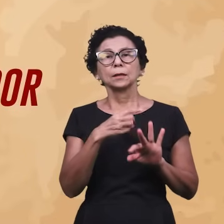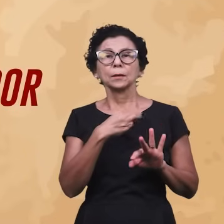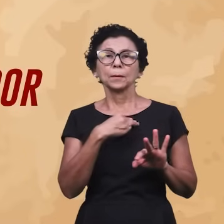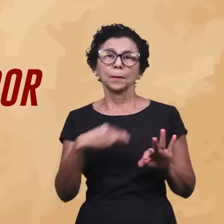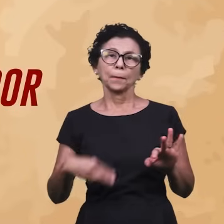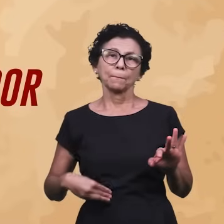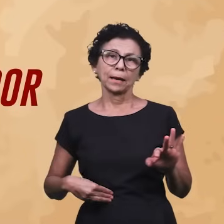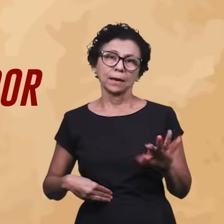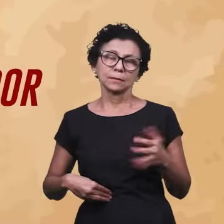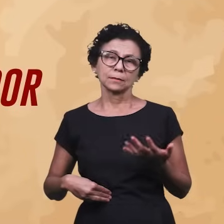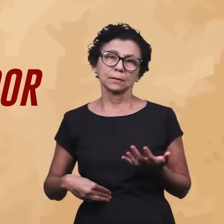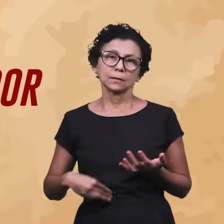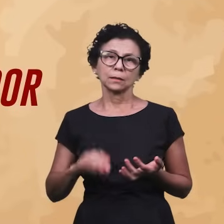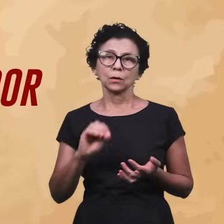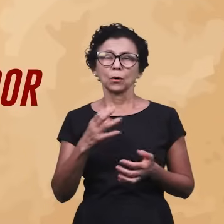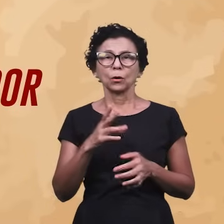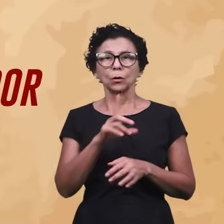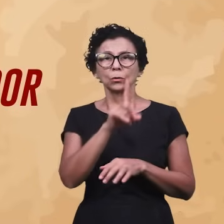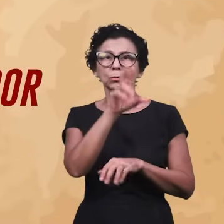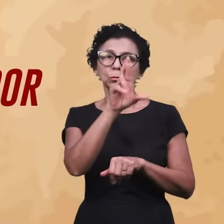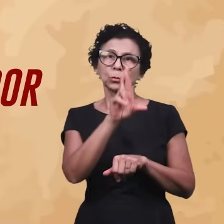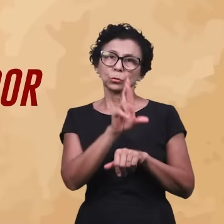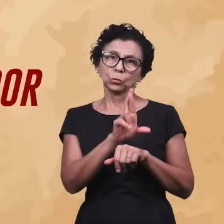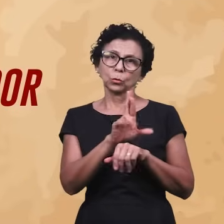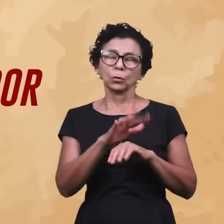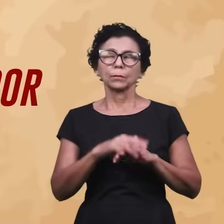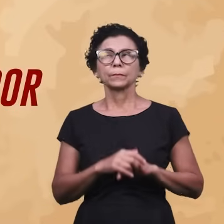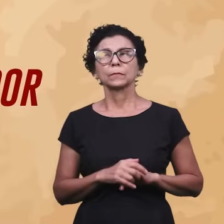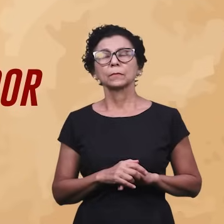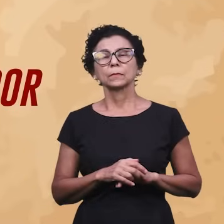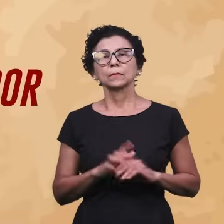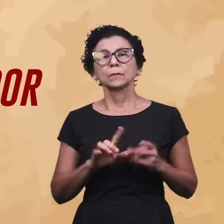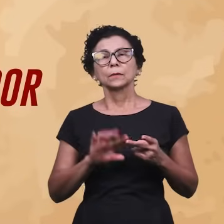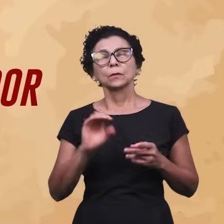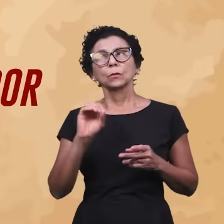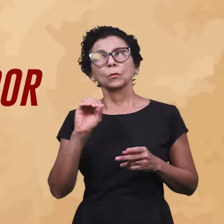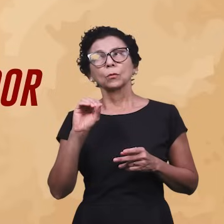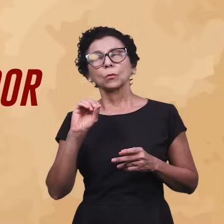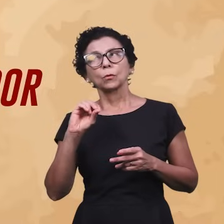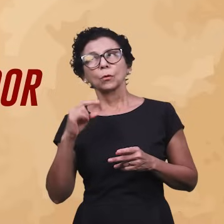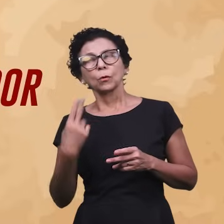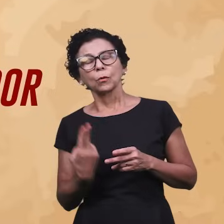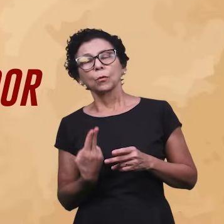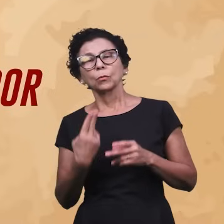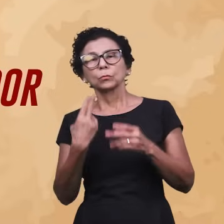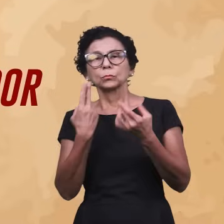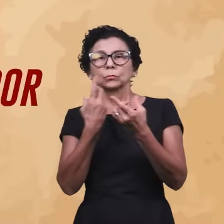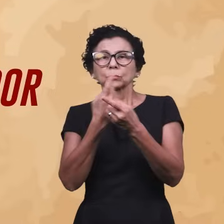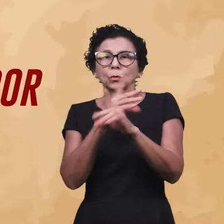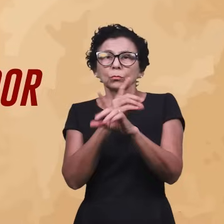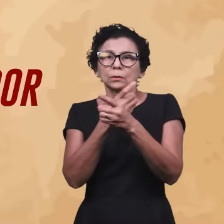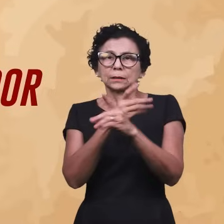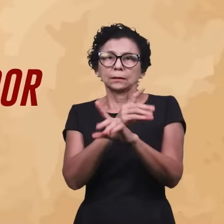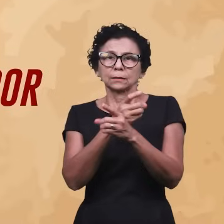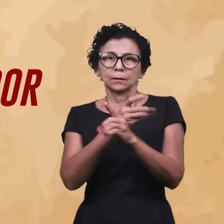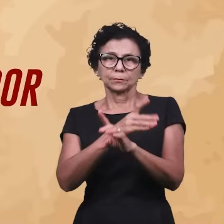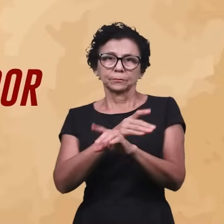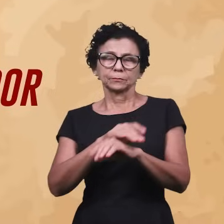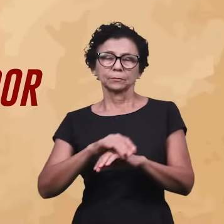ou doutor, ou doutrinador. É um ministério de